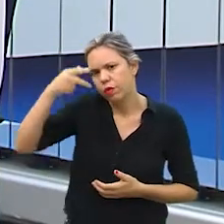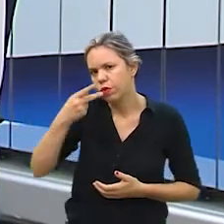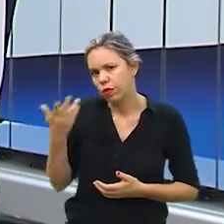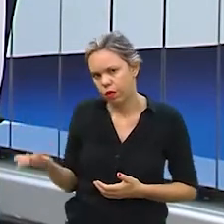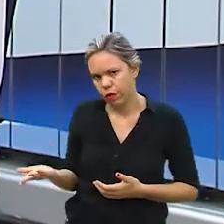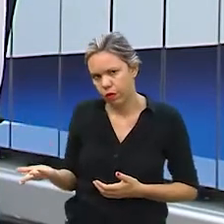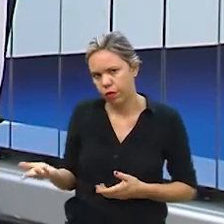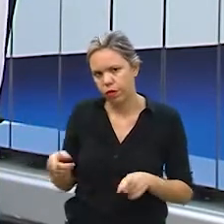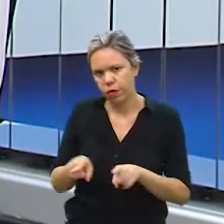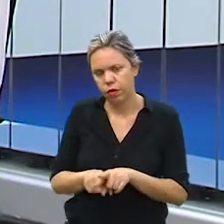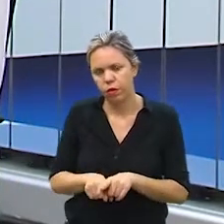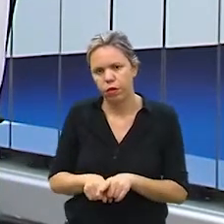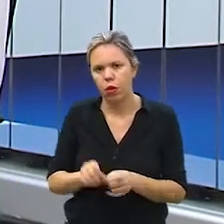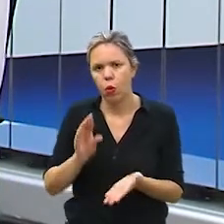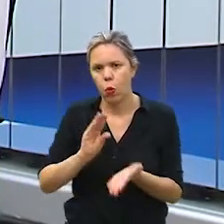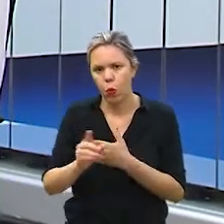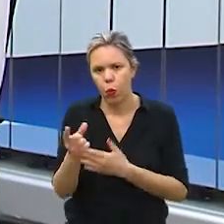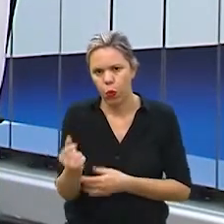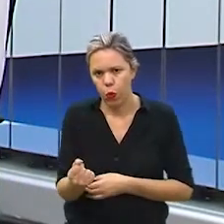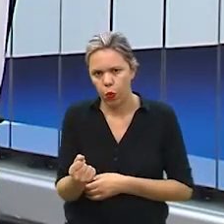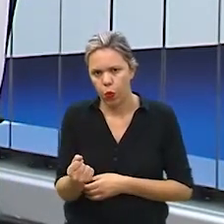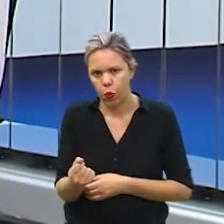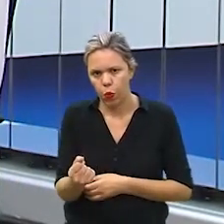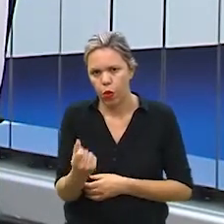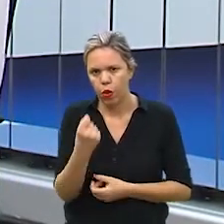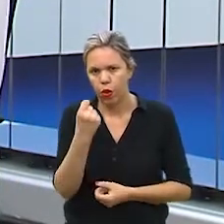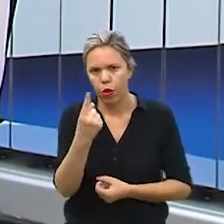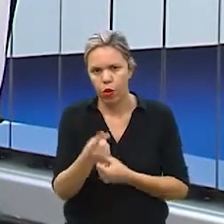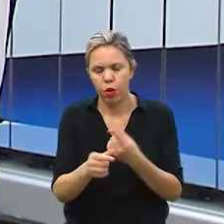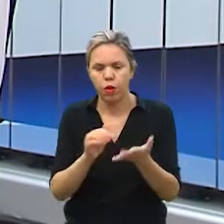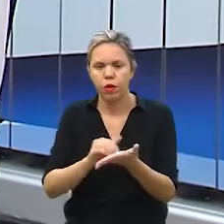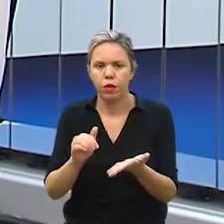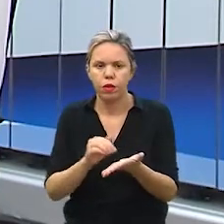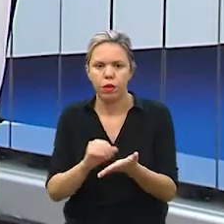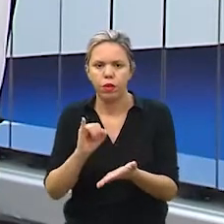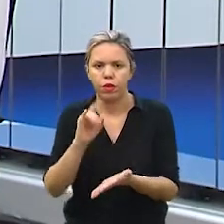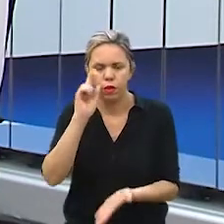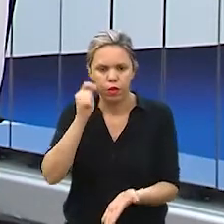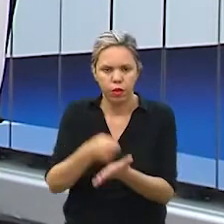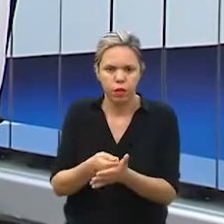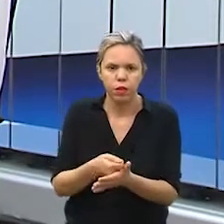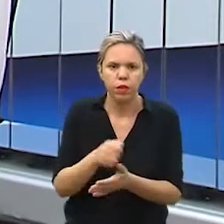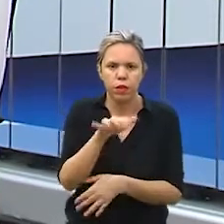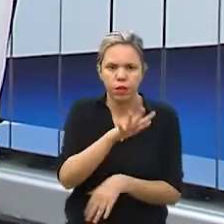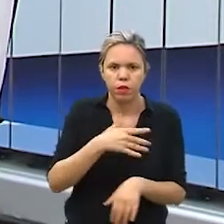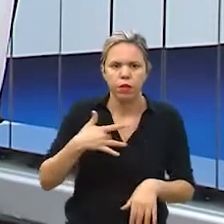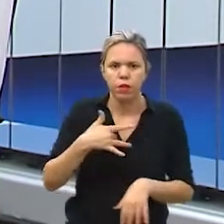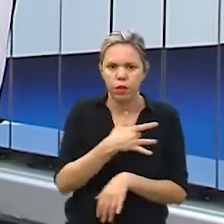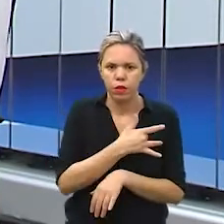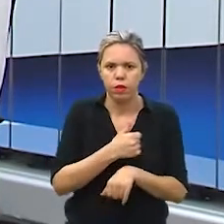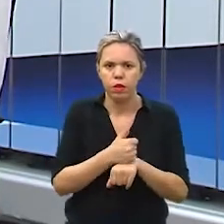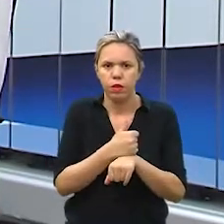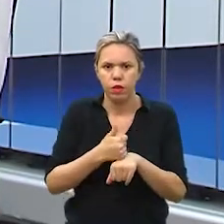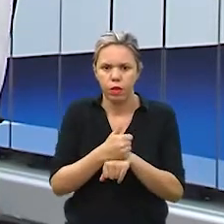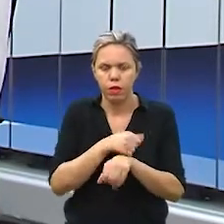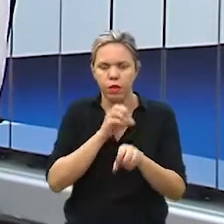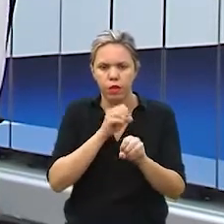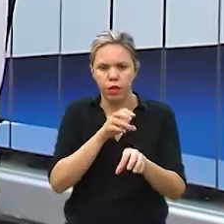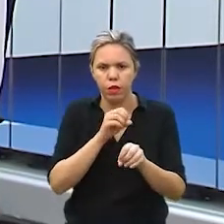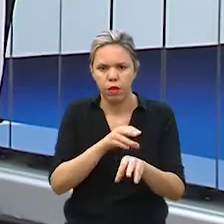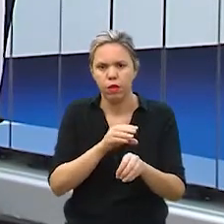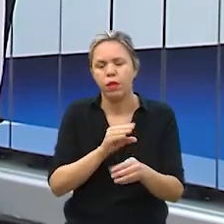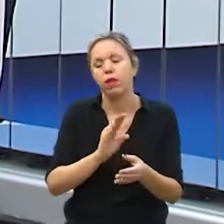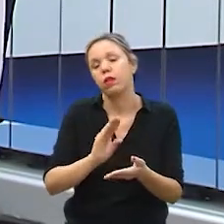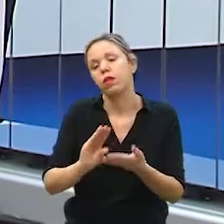Farmadic falou também sobre o orçamento para algumas pastas. Então se decide para a área da saúde, para a área de educação,